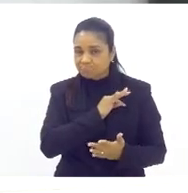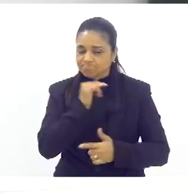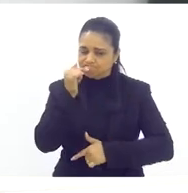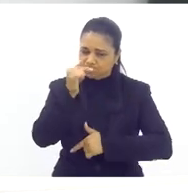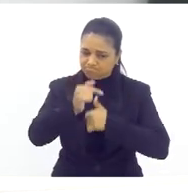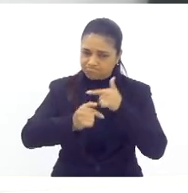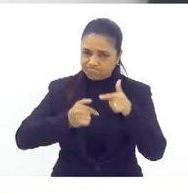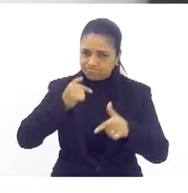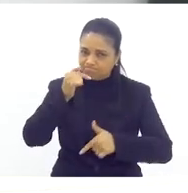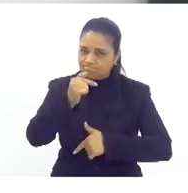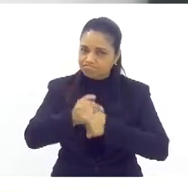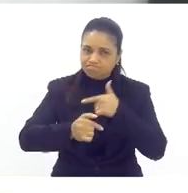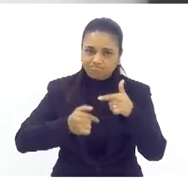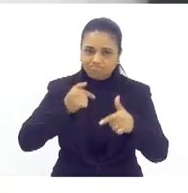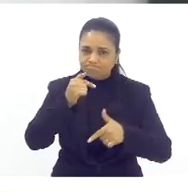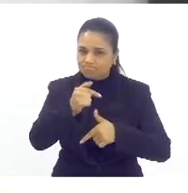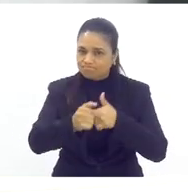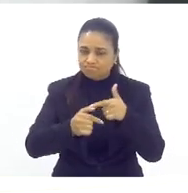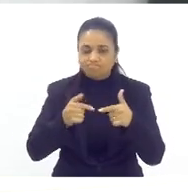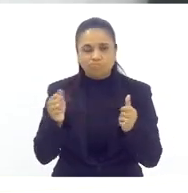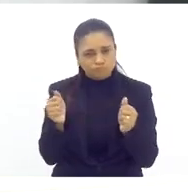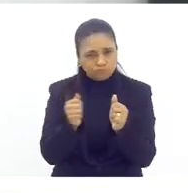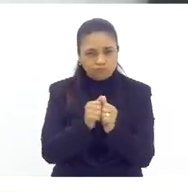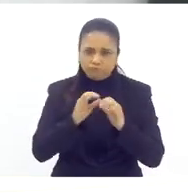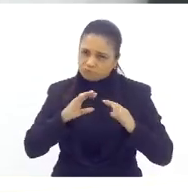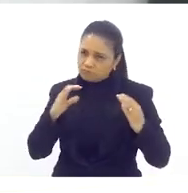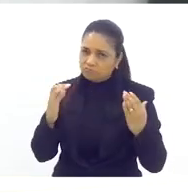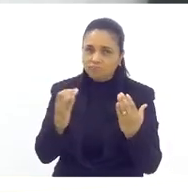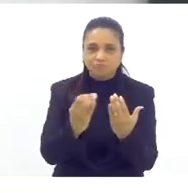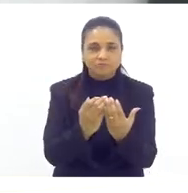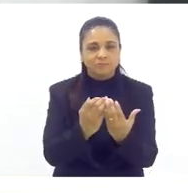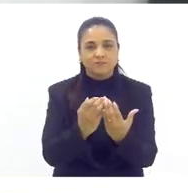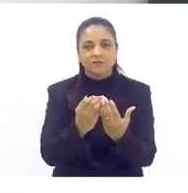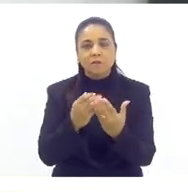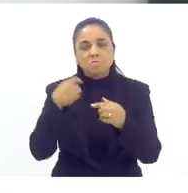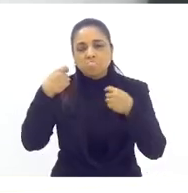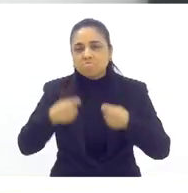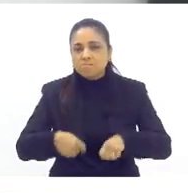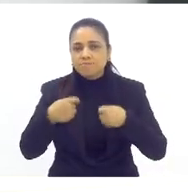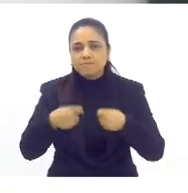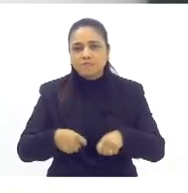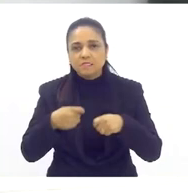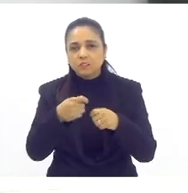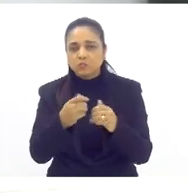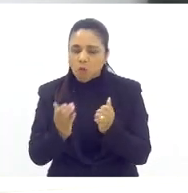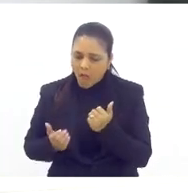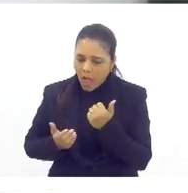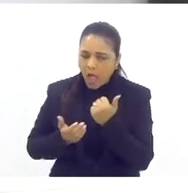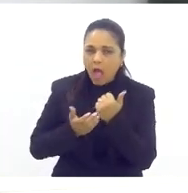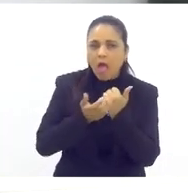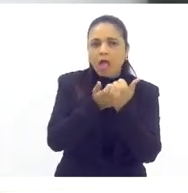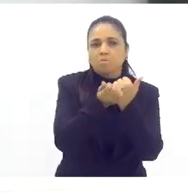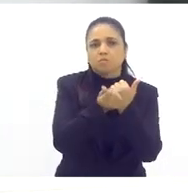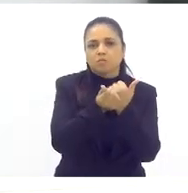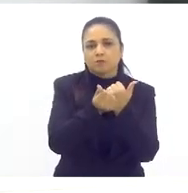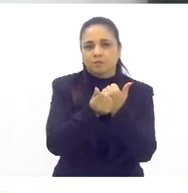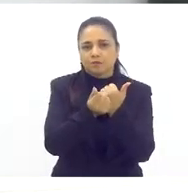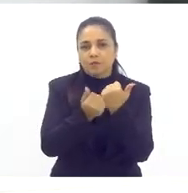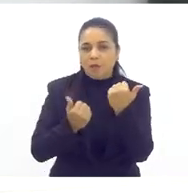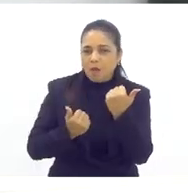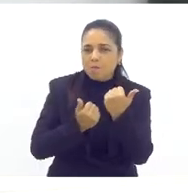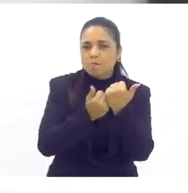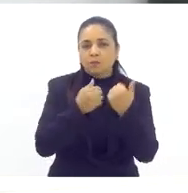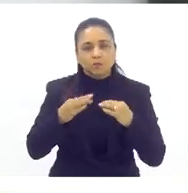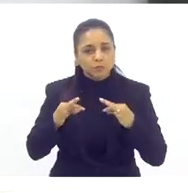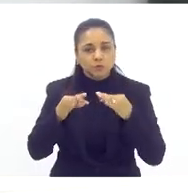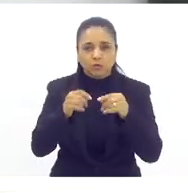muito junta as suas comunidades e precisam demais do apoio dessa casa e de todos